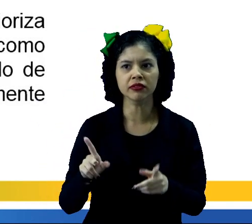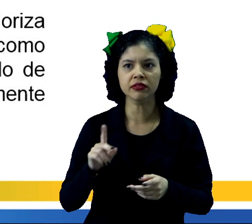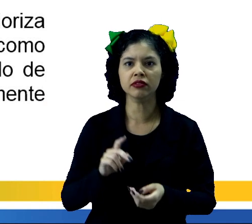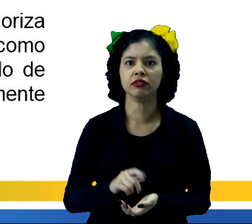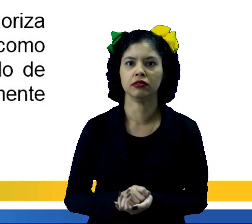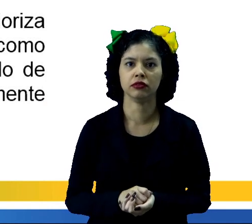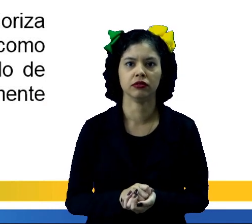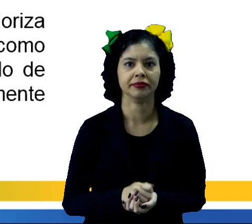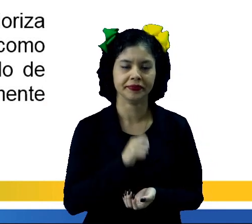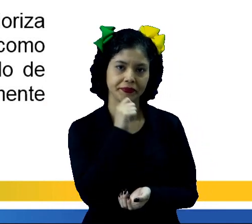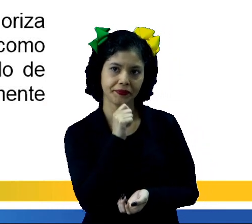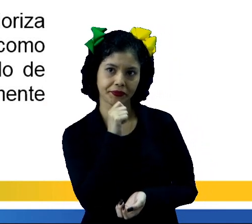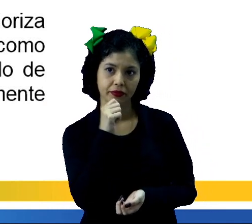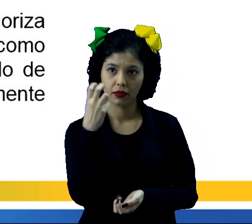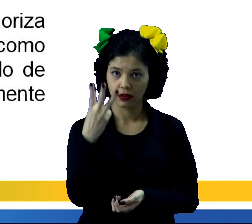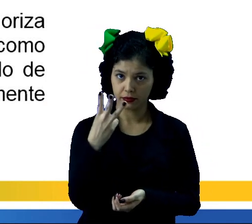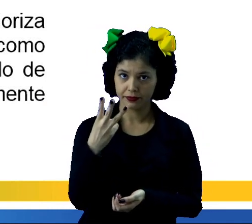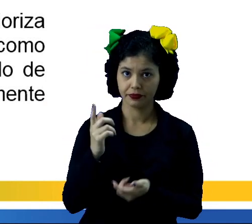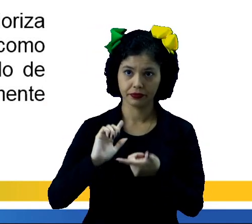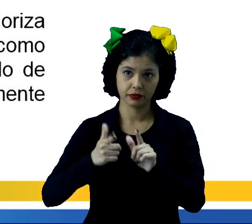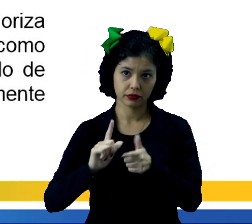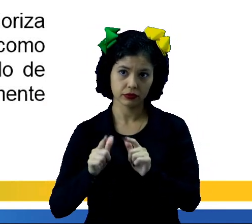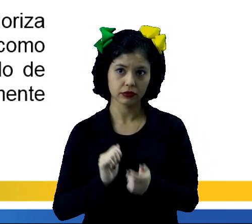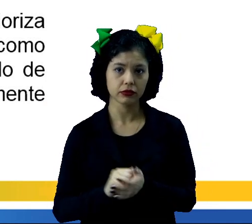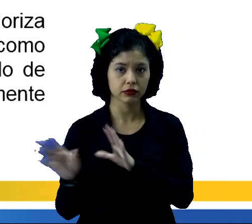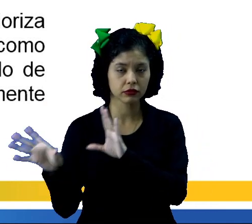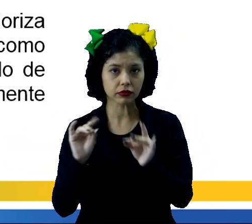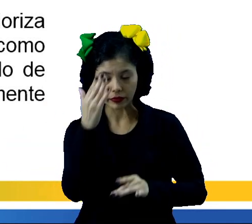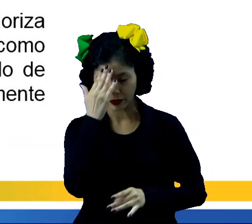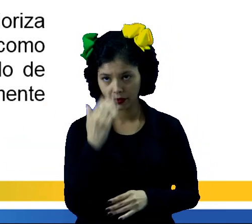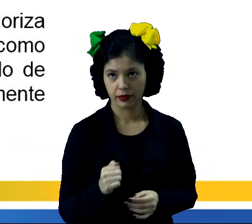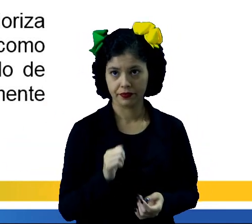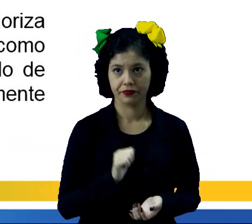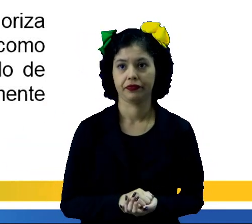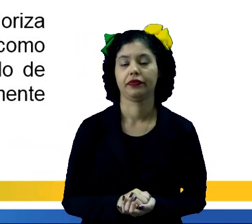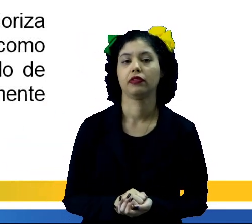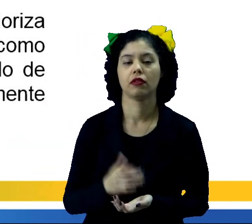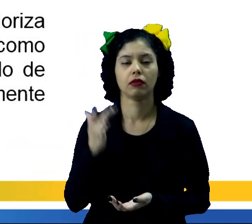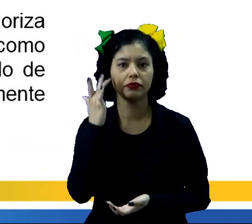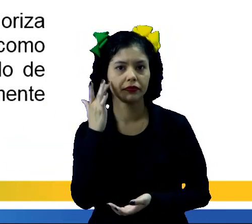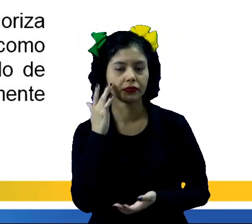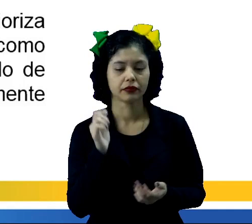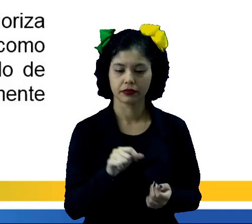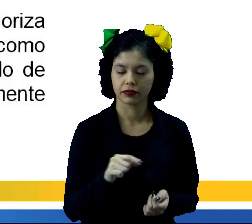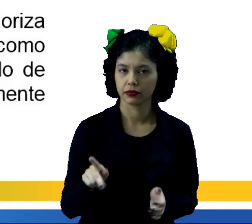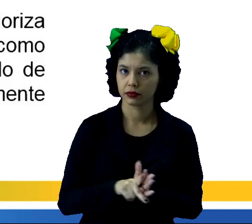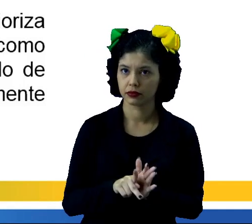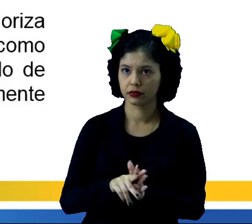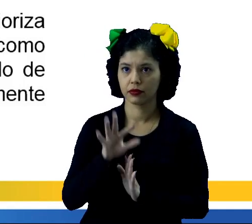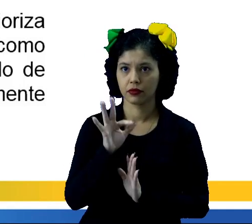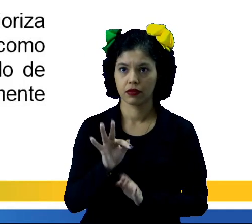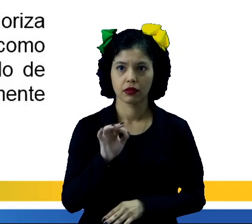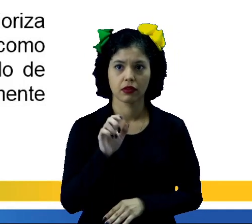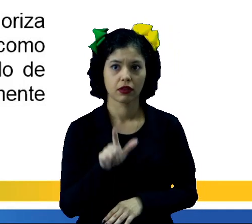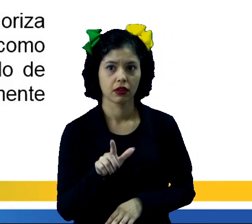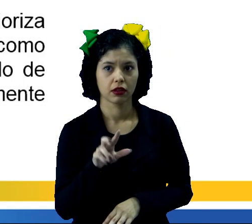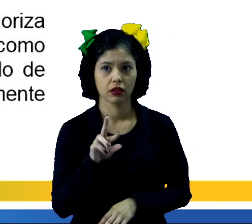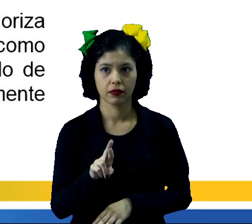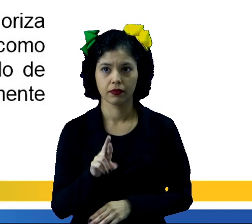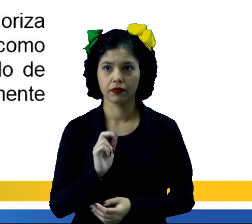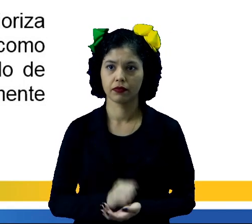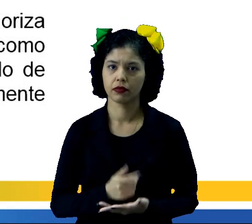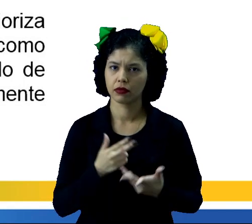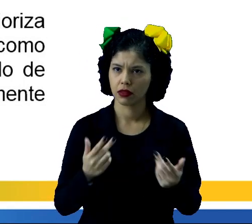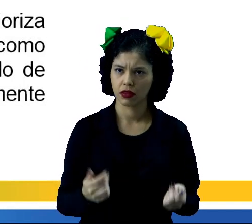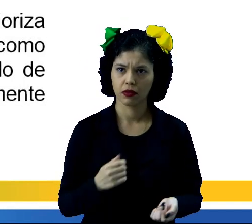entender. Carece de 3 letras, Convém a saber, não se acha nela F, nem L, nem R,